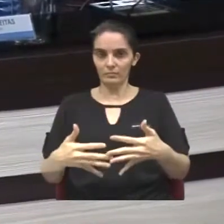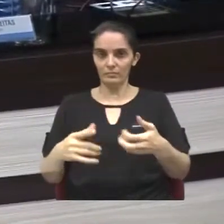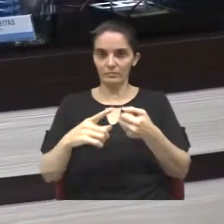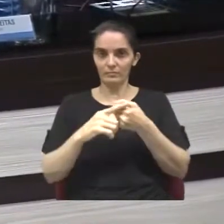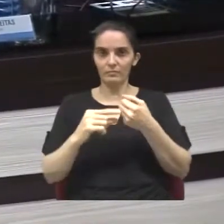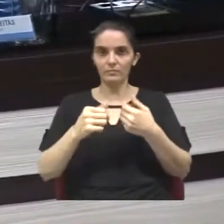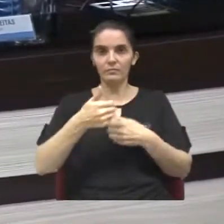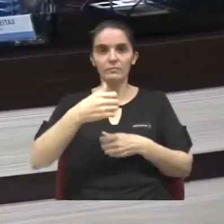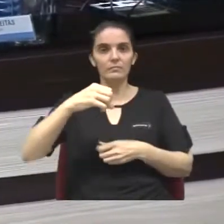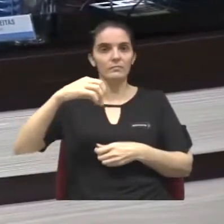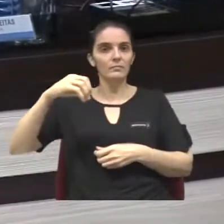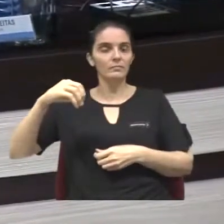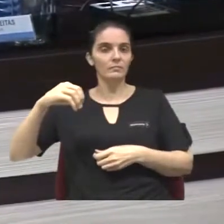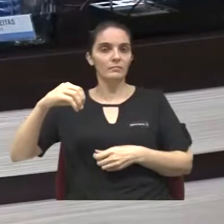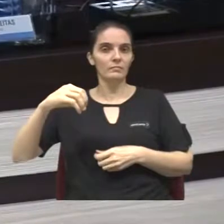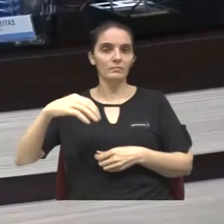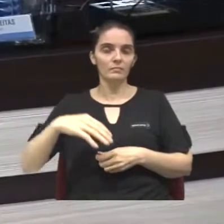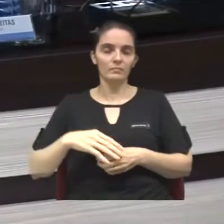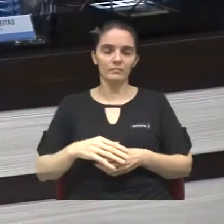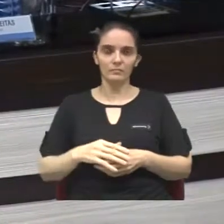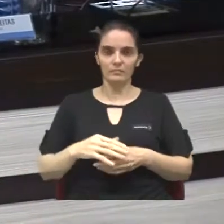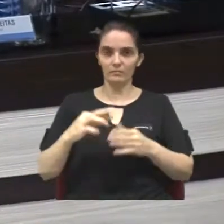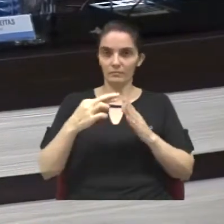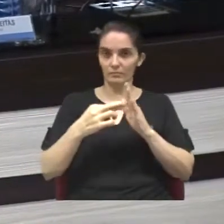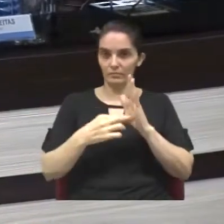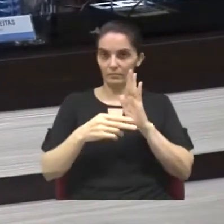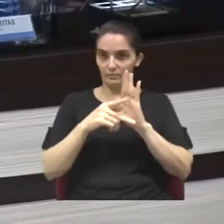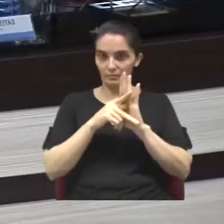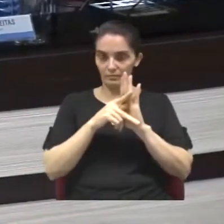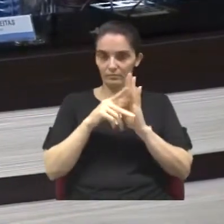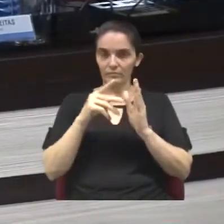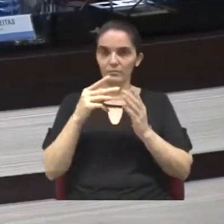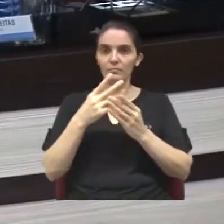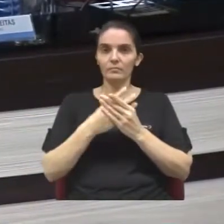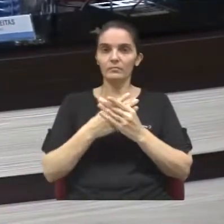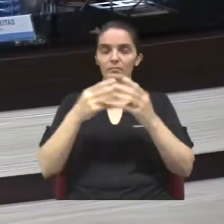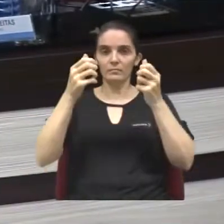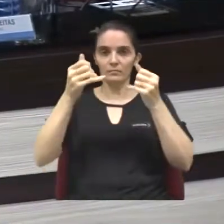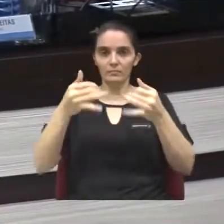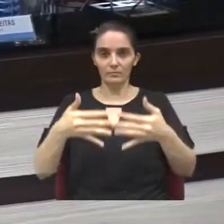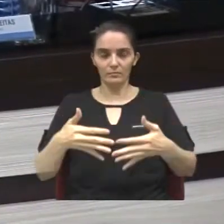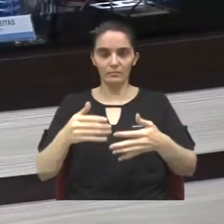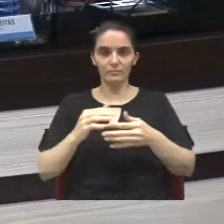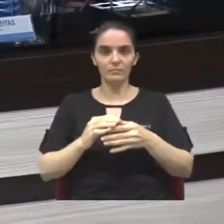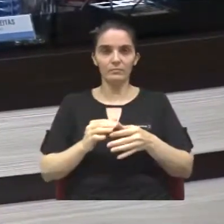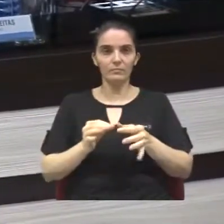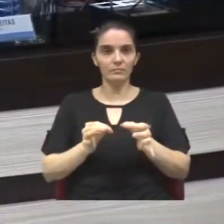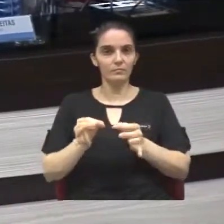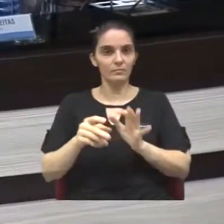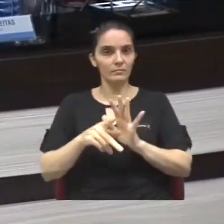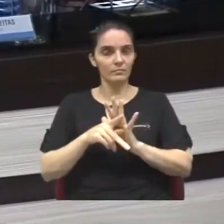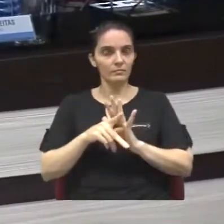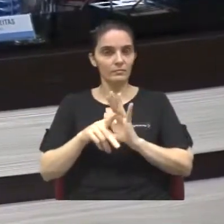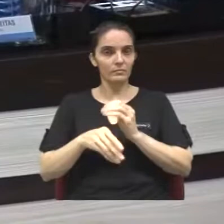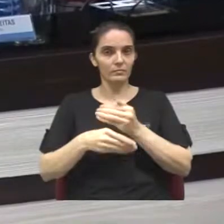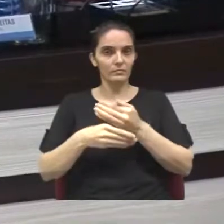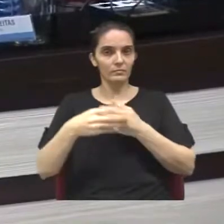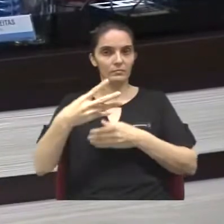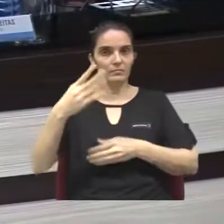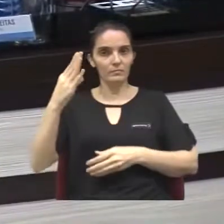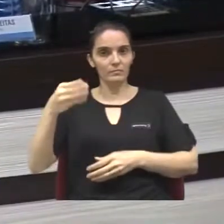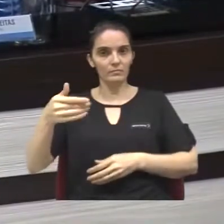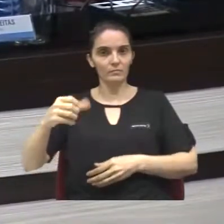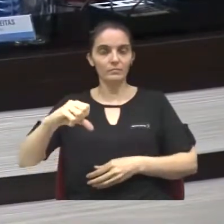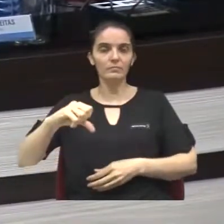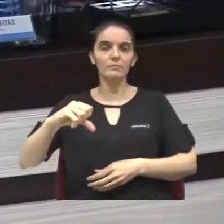artigos 190 e seguintes do Regimento Interno. Justificativa. O projeto de lei complementar número